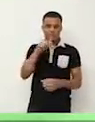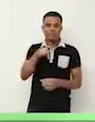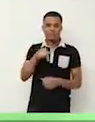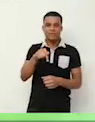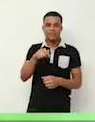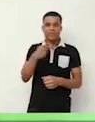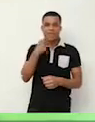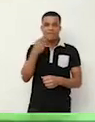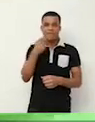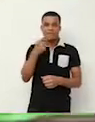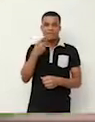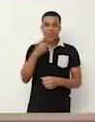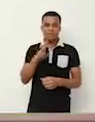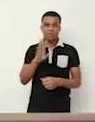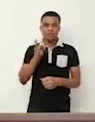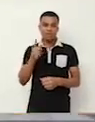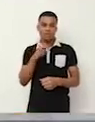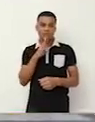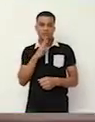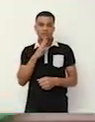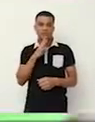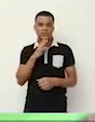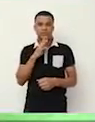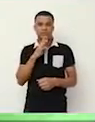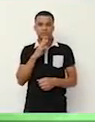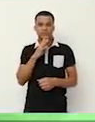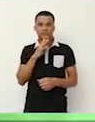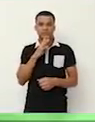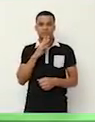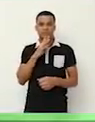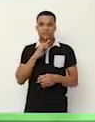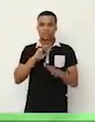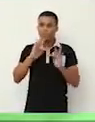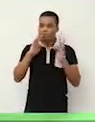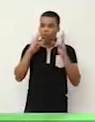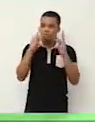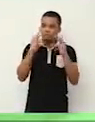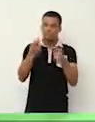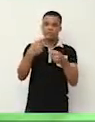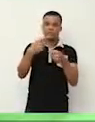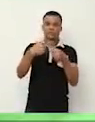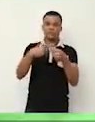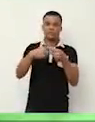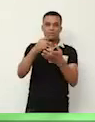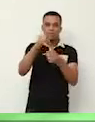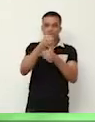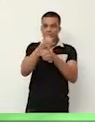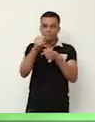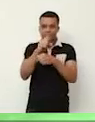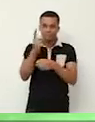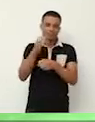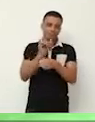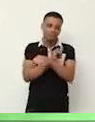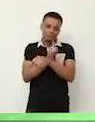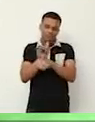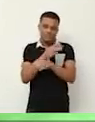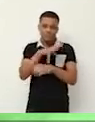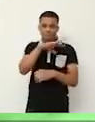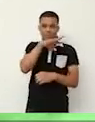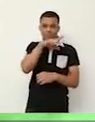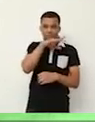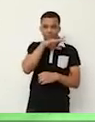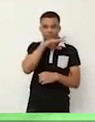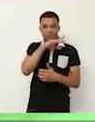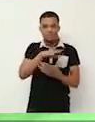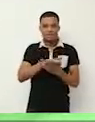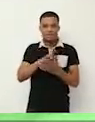E ela constatando que a gente já conhece por toda essa cidade. Uma obra mal planejada, uma obra